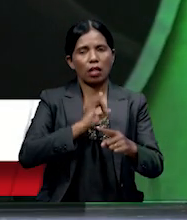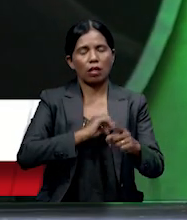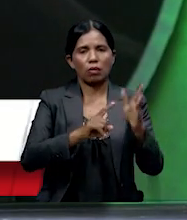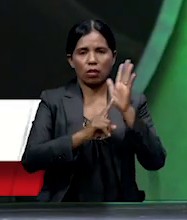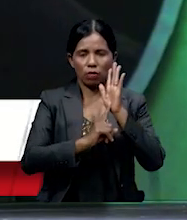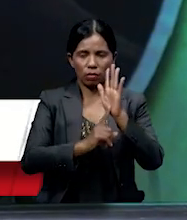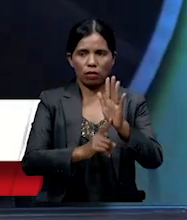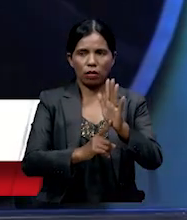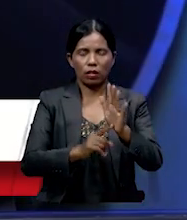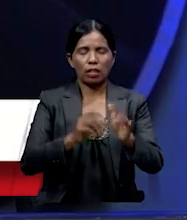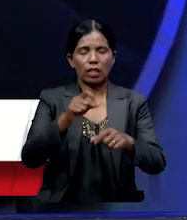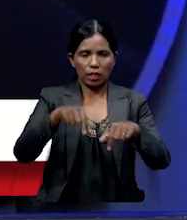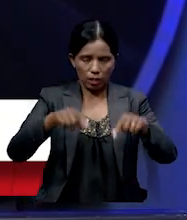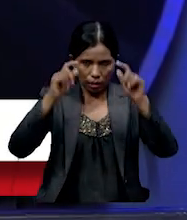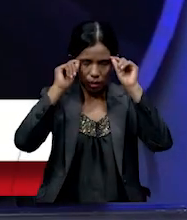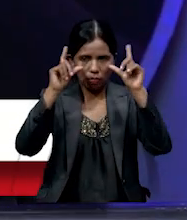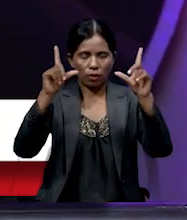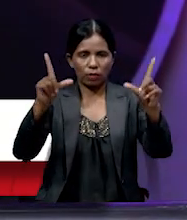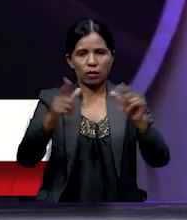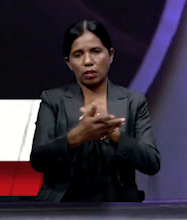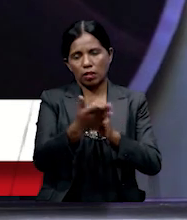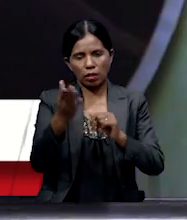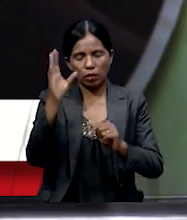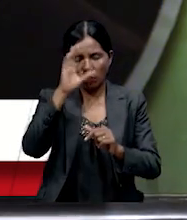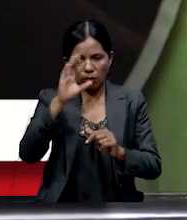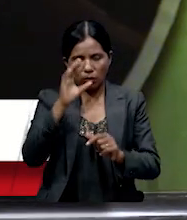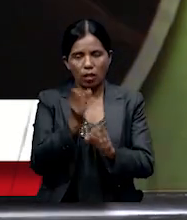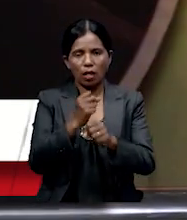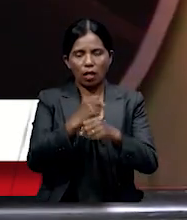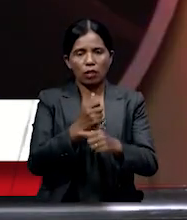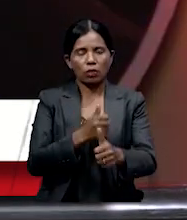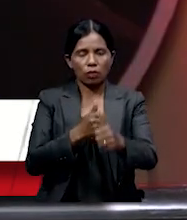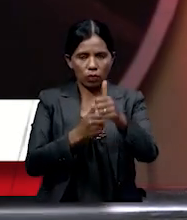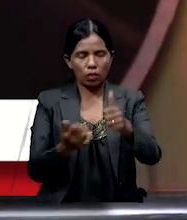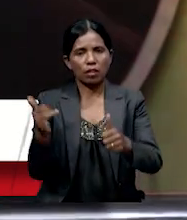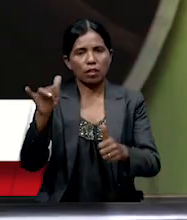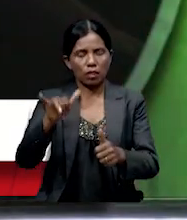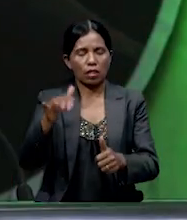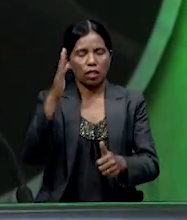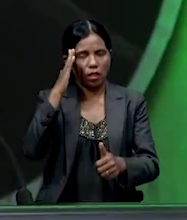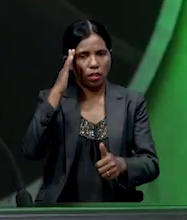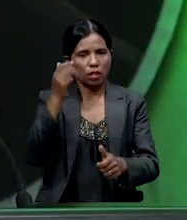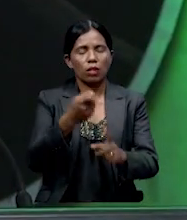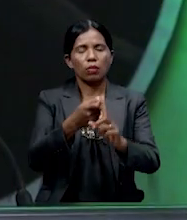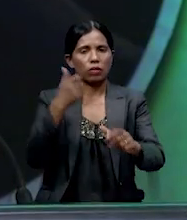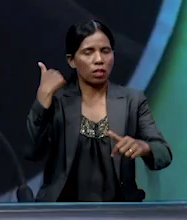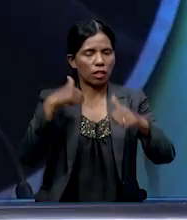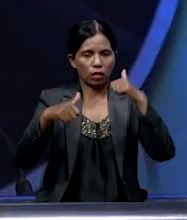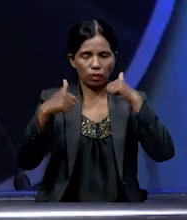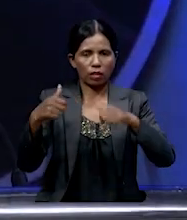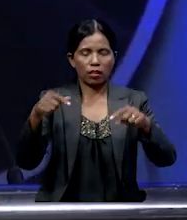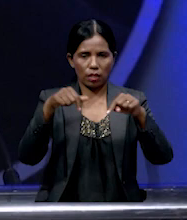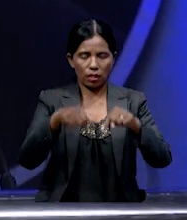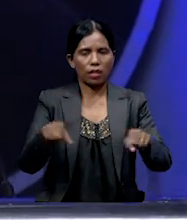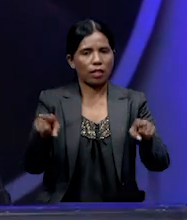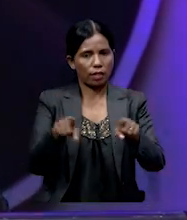kata, e a Timor-Leste, e tabuco ao tuir e a Hanoi, liu si atividade siranesa